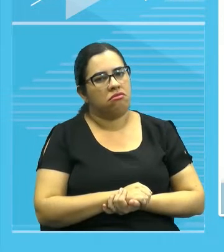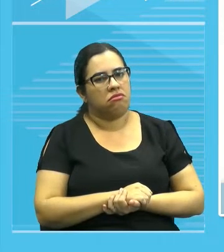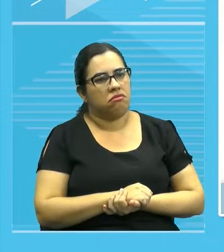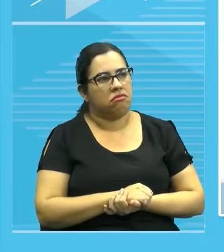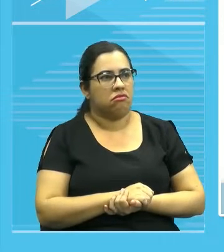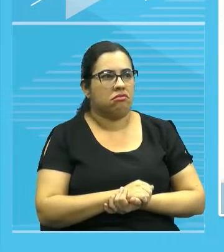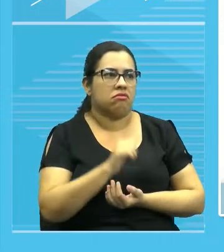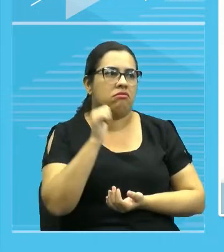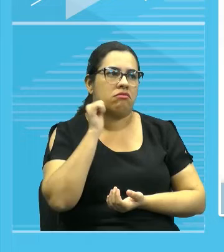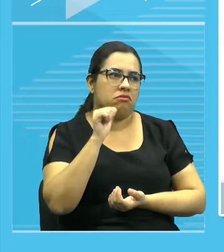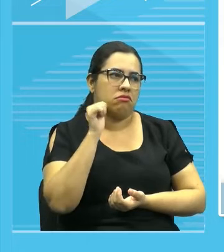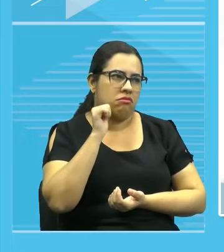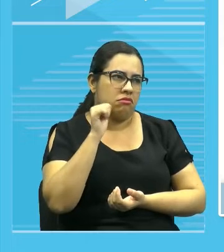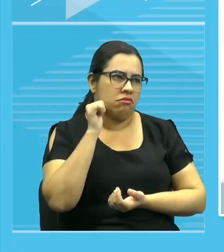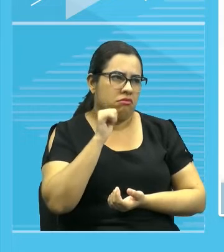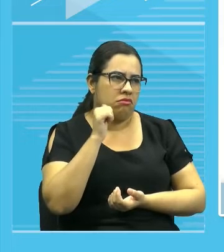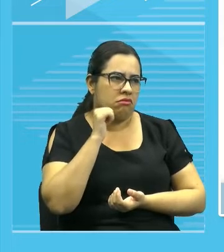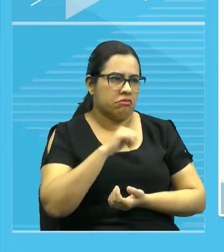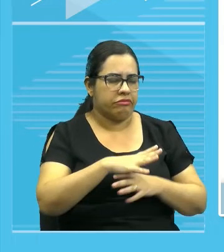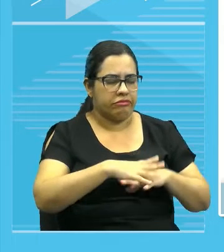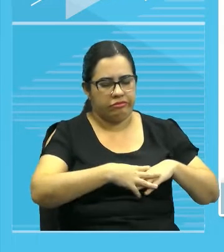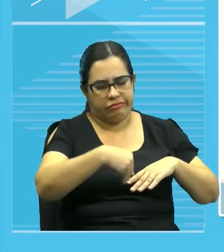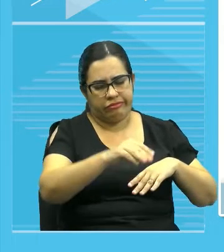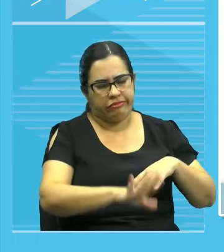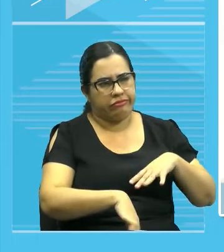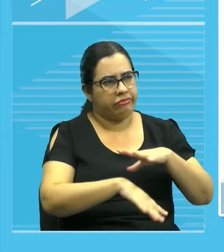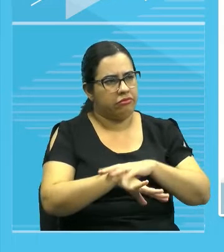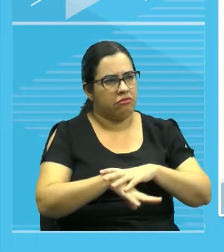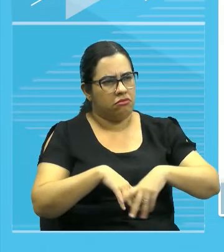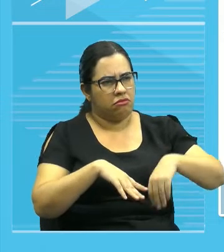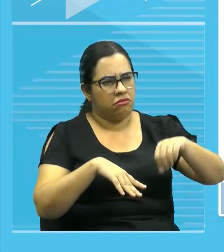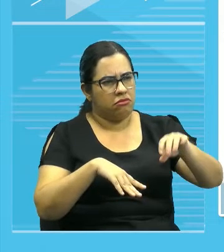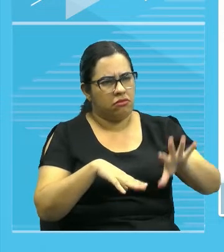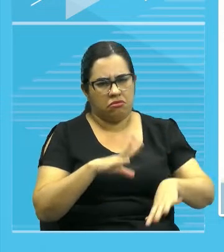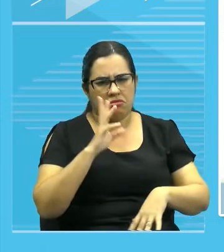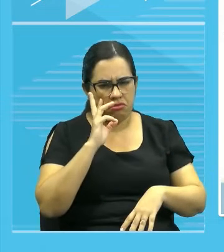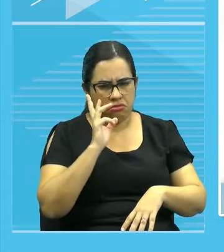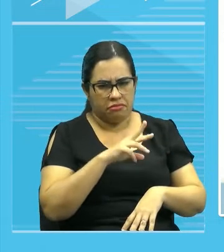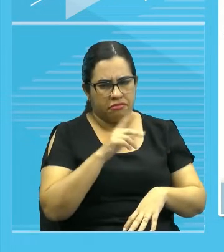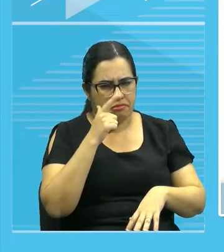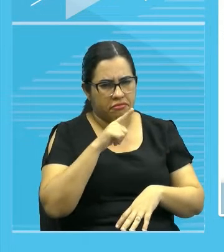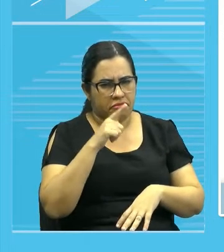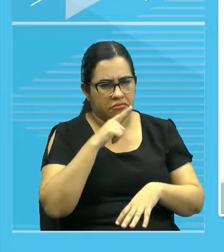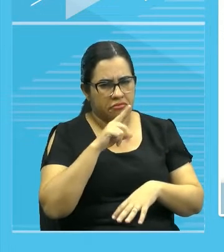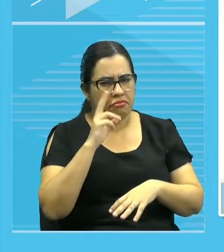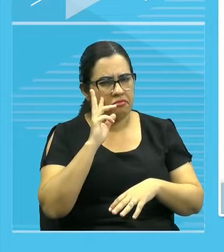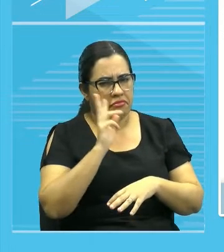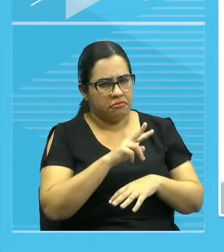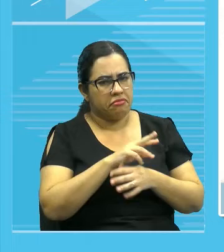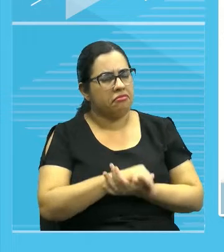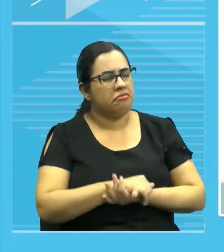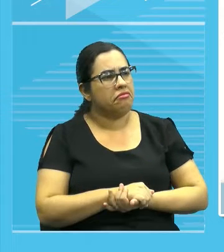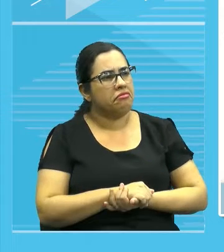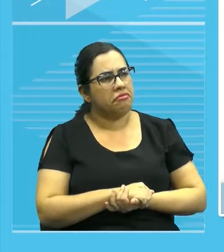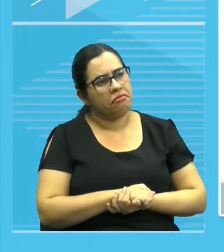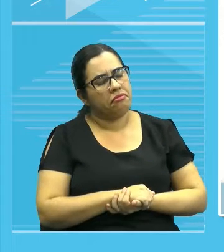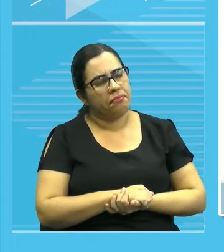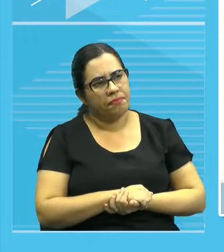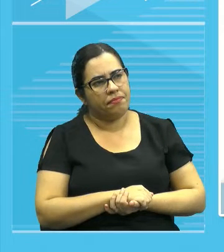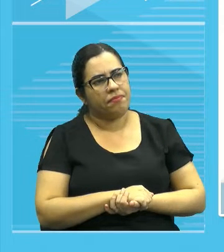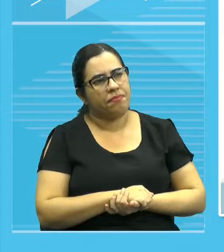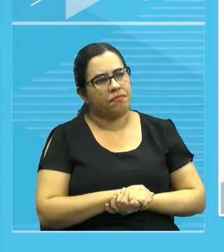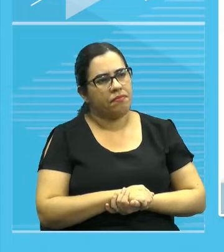feminina descalça não sei se vocês conseguem enxergar deve dar para enxergar né E